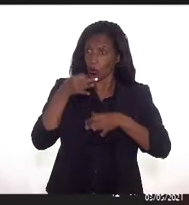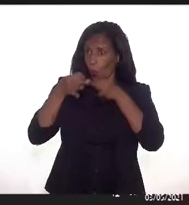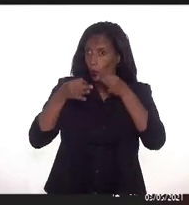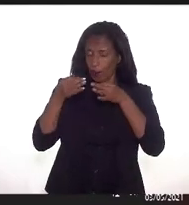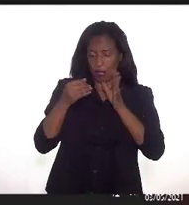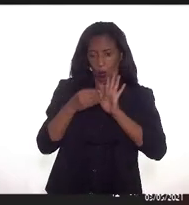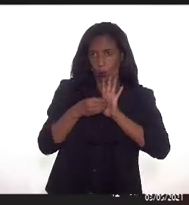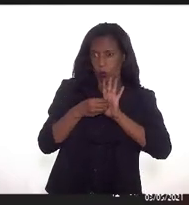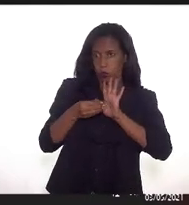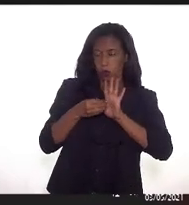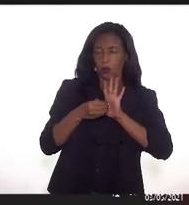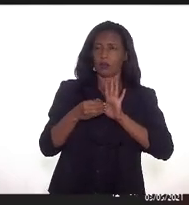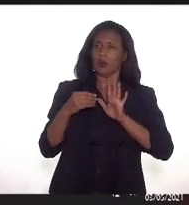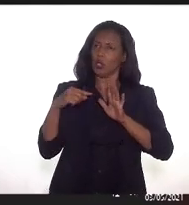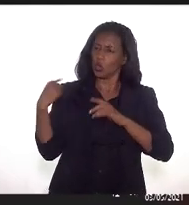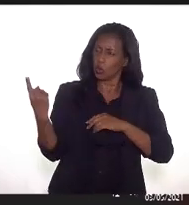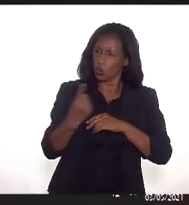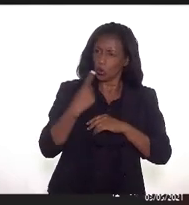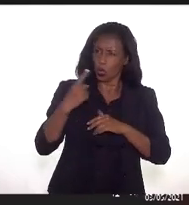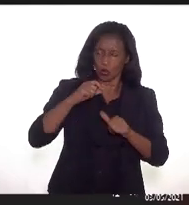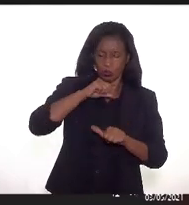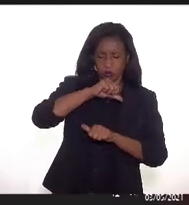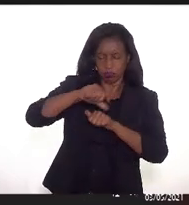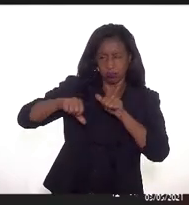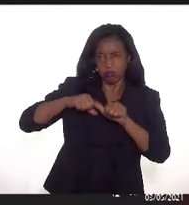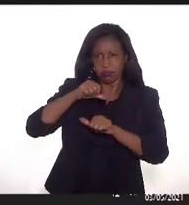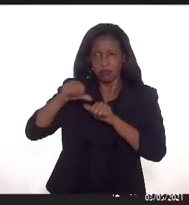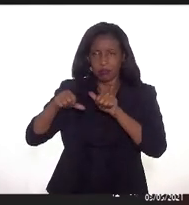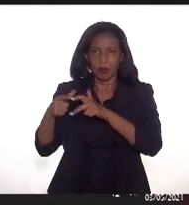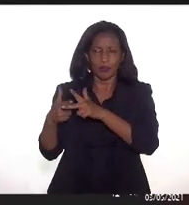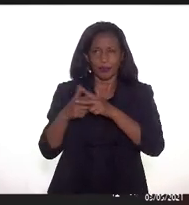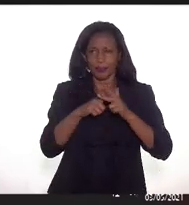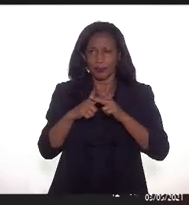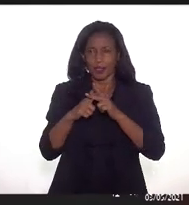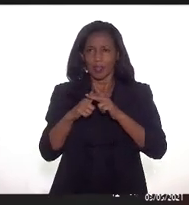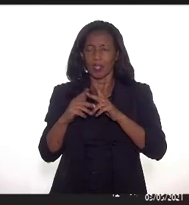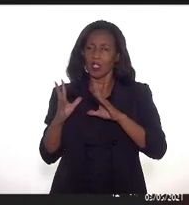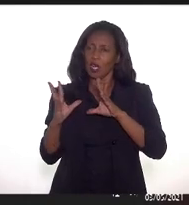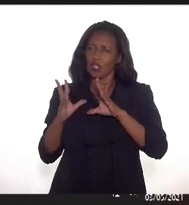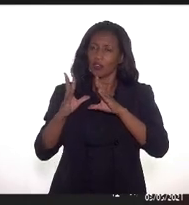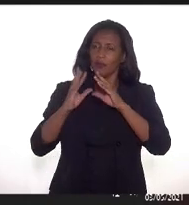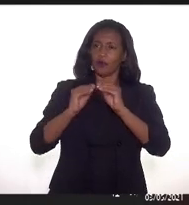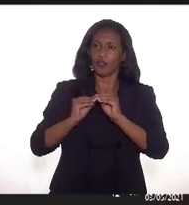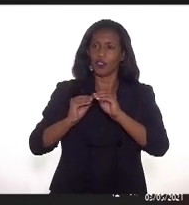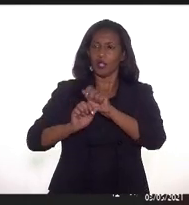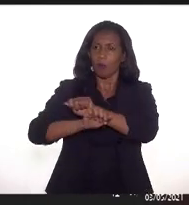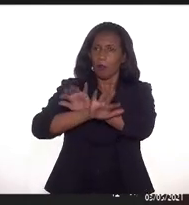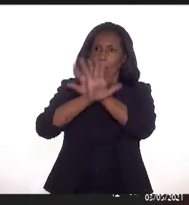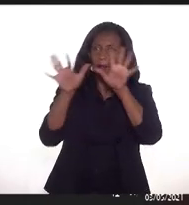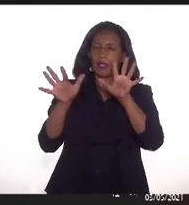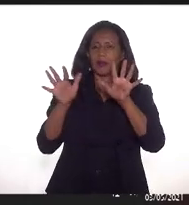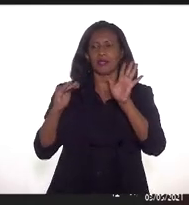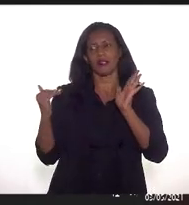nós consubstanciemos a LOA e fechemos a LOA para apresentação aos senhores.